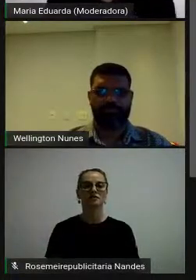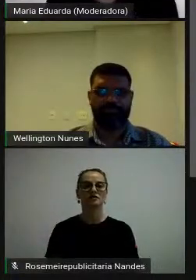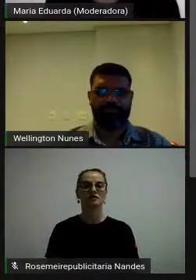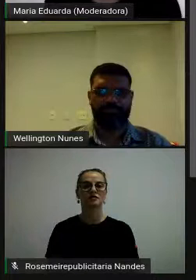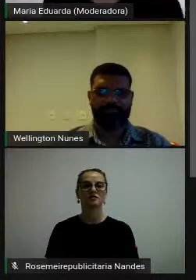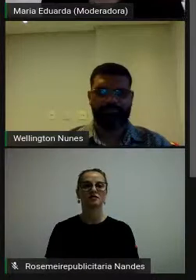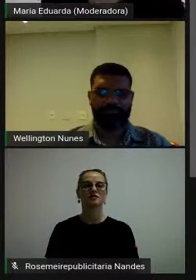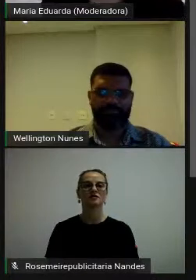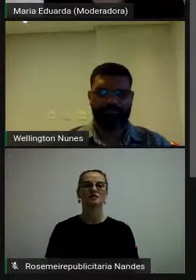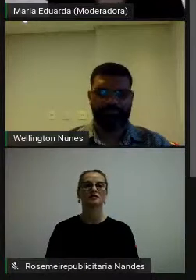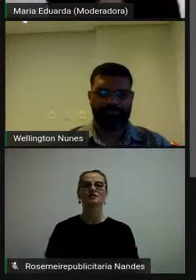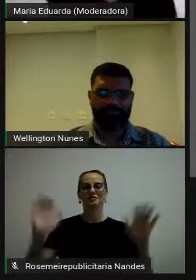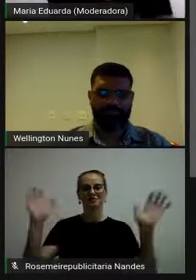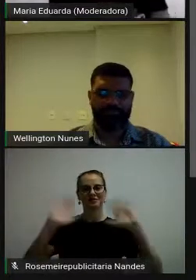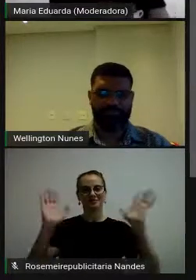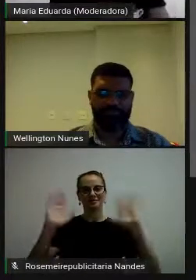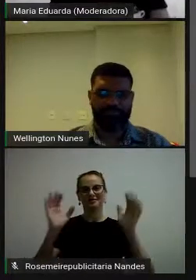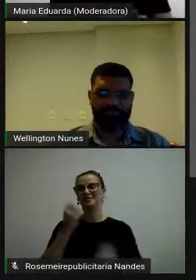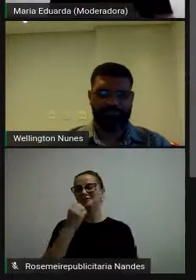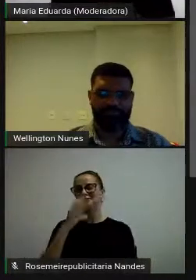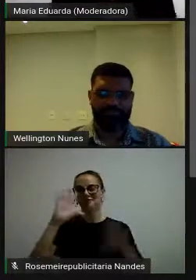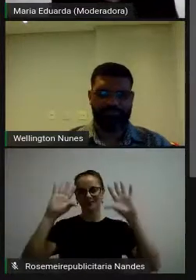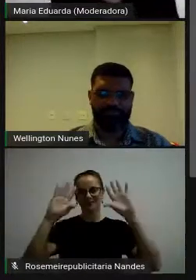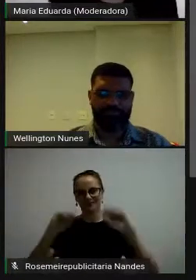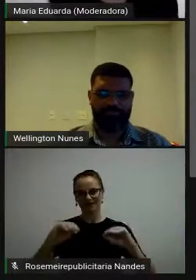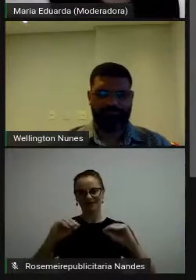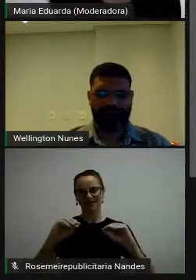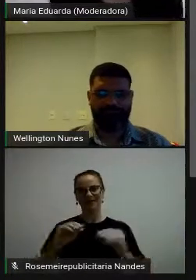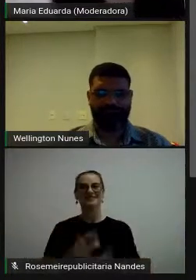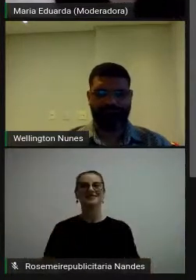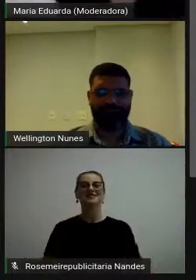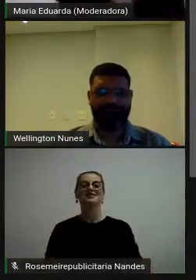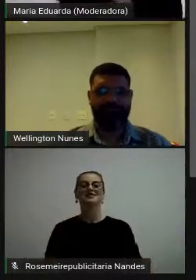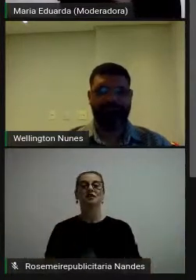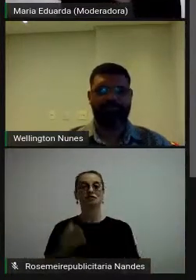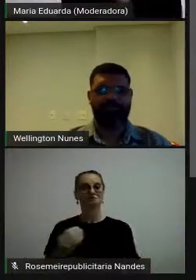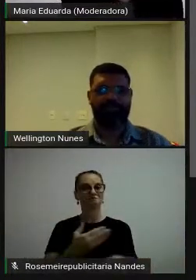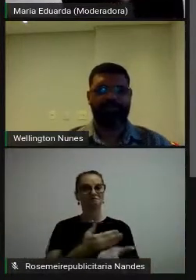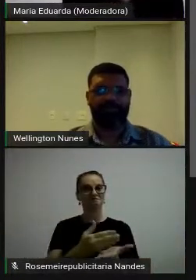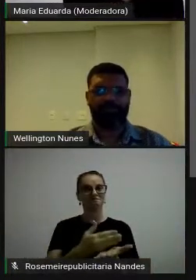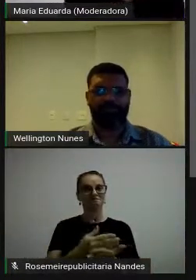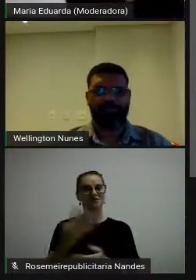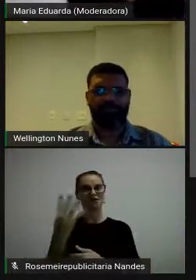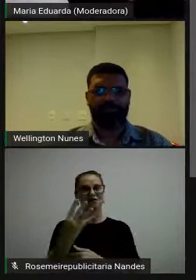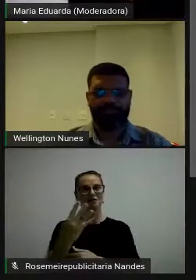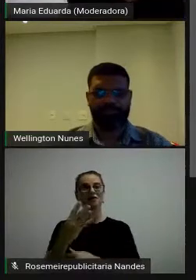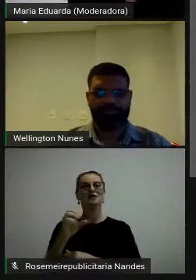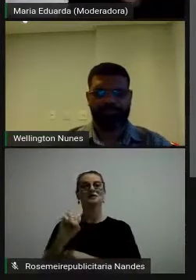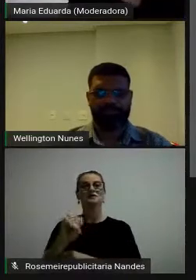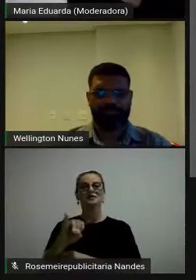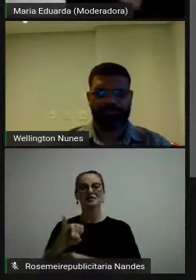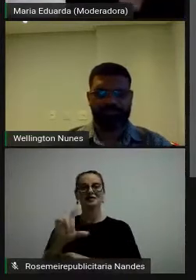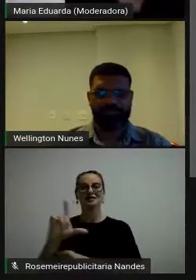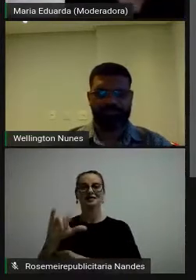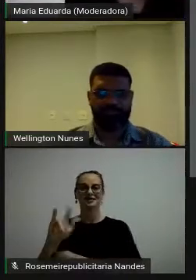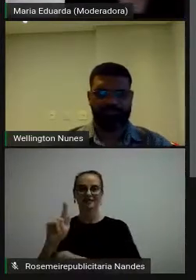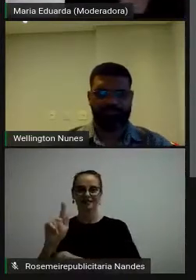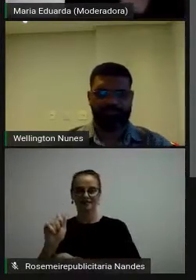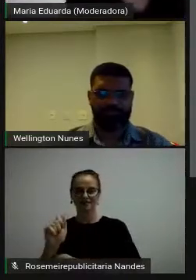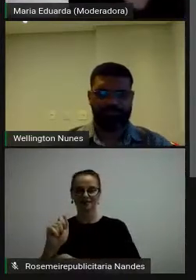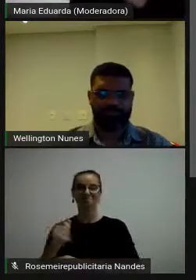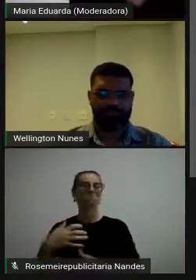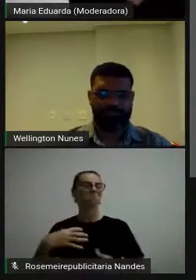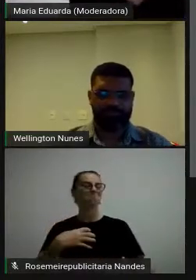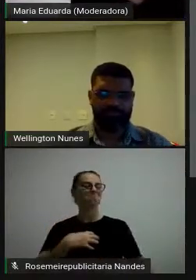Olá, pessoal, boa noite. Já estamos ao vivo. Vamos dar início agora ao Quarto Se Liga. Bom, nós estamos muito felizes